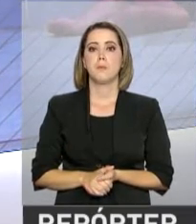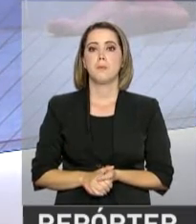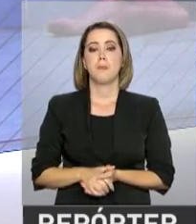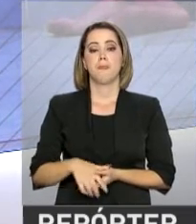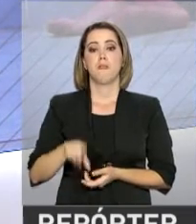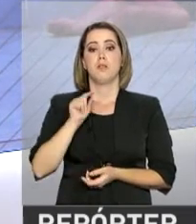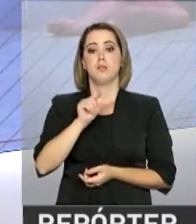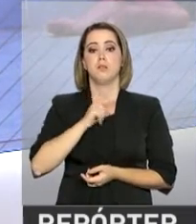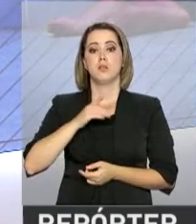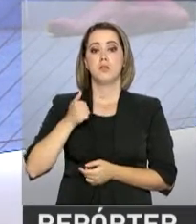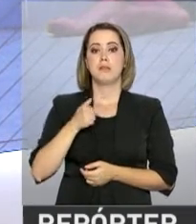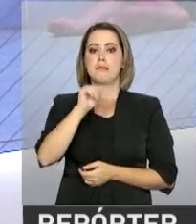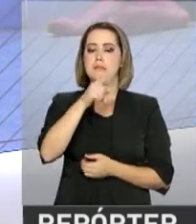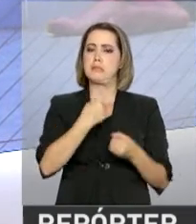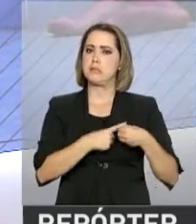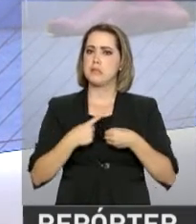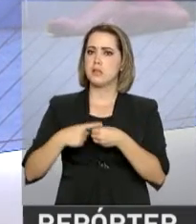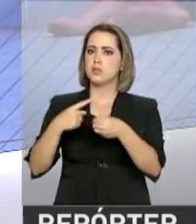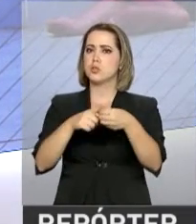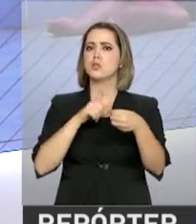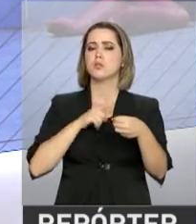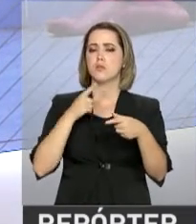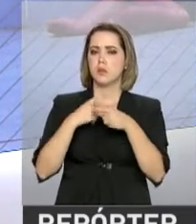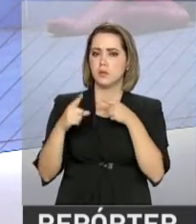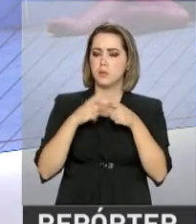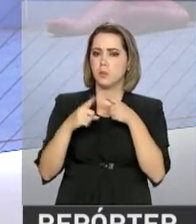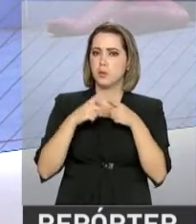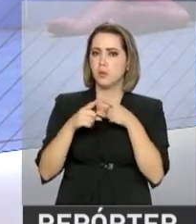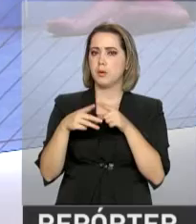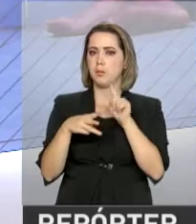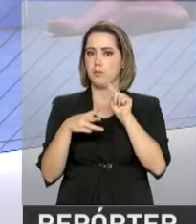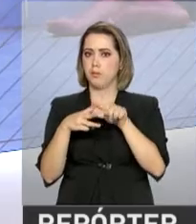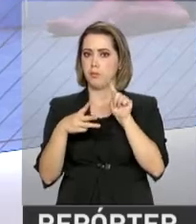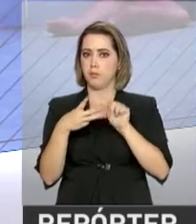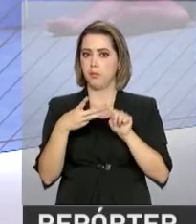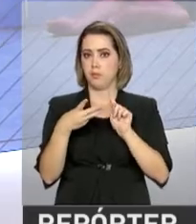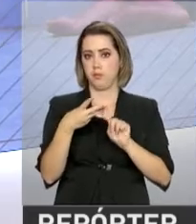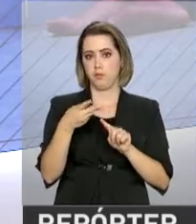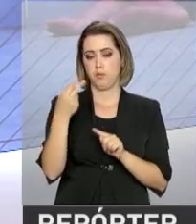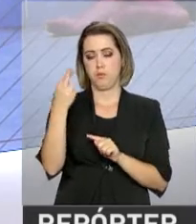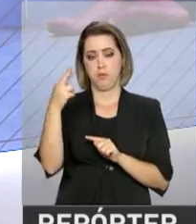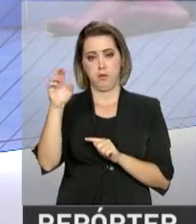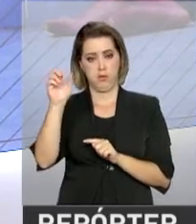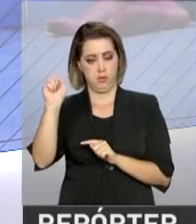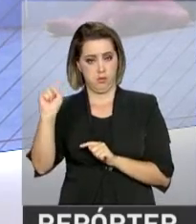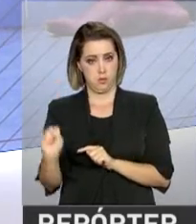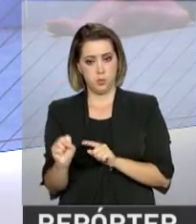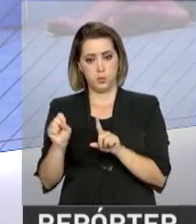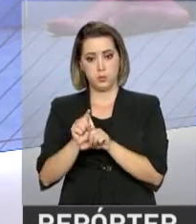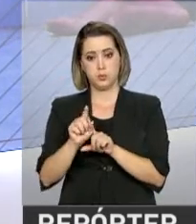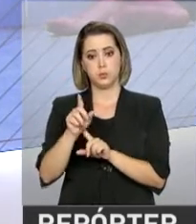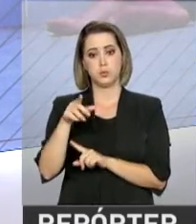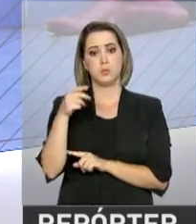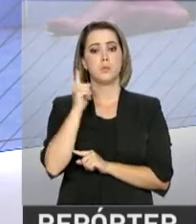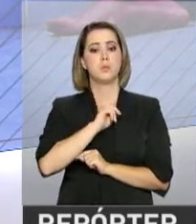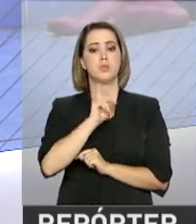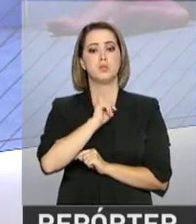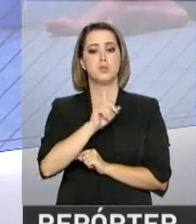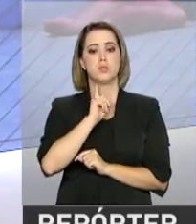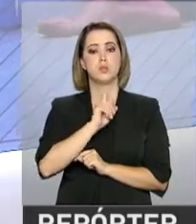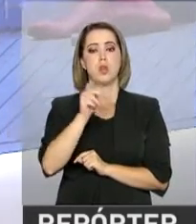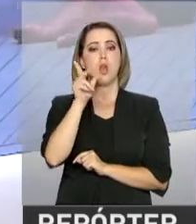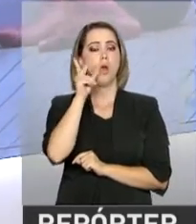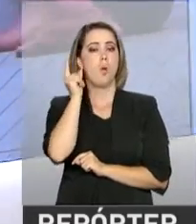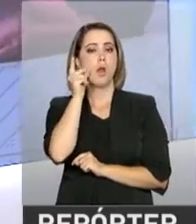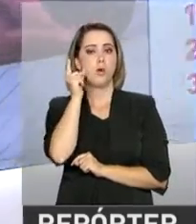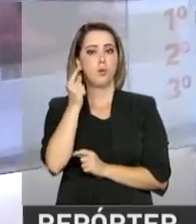com maior número de casos de violência contra as mulheres são Caseiros, no Rio Grande do Sul, Serranos, em Minas Gerais, e Mar Vermelho, no